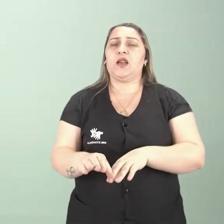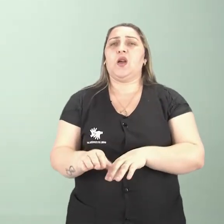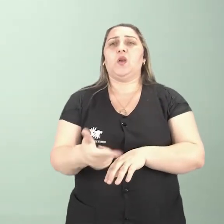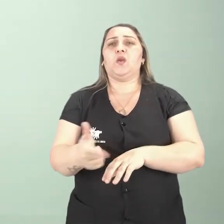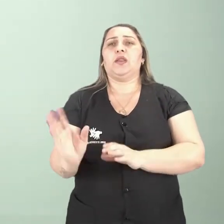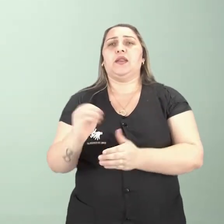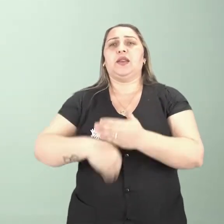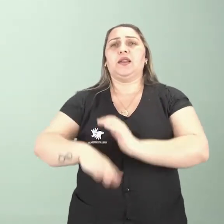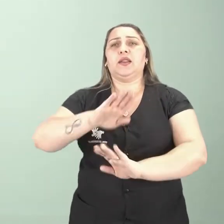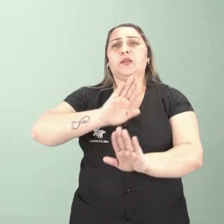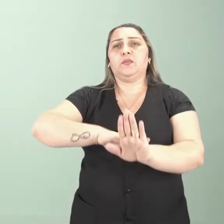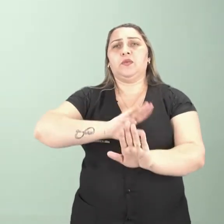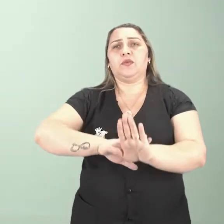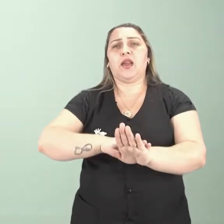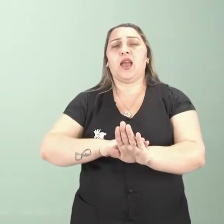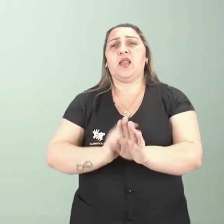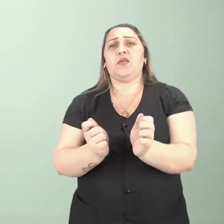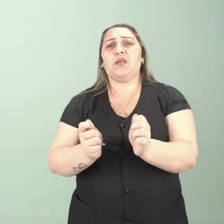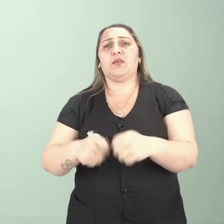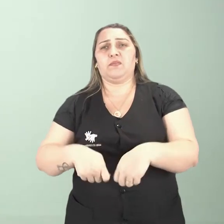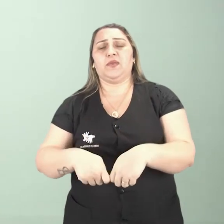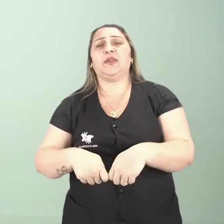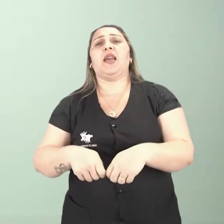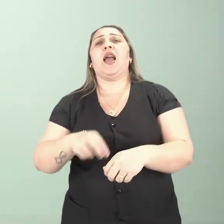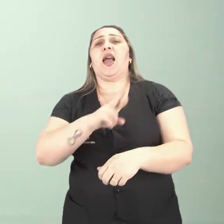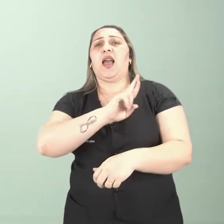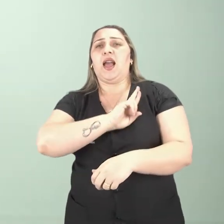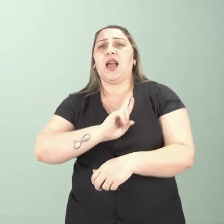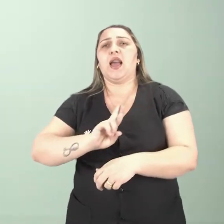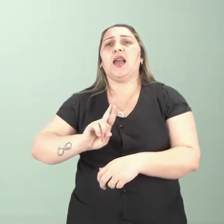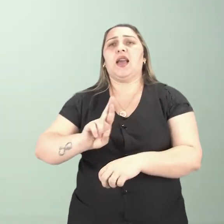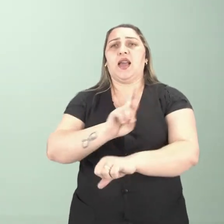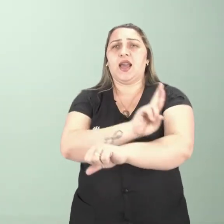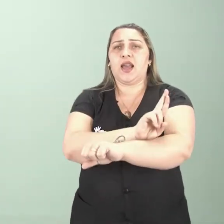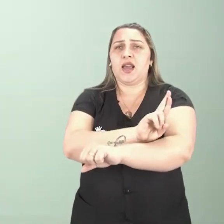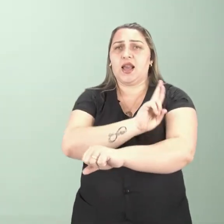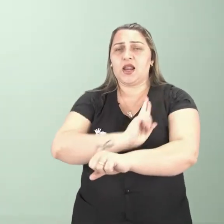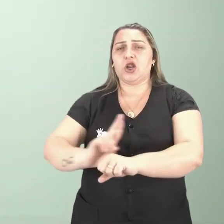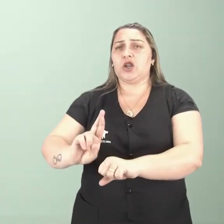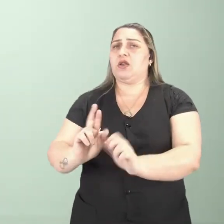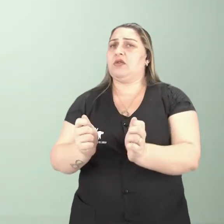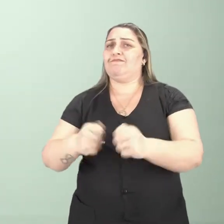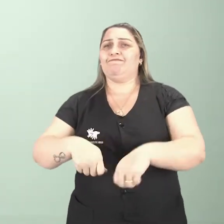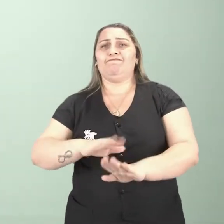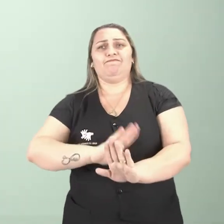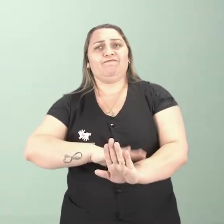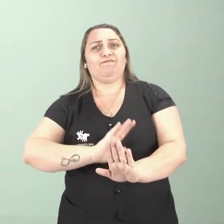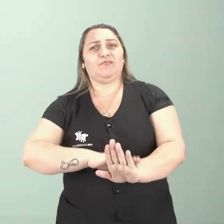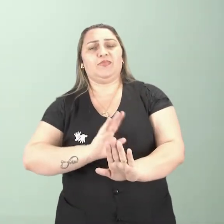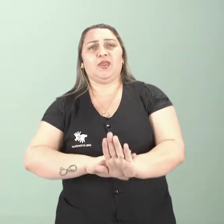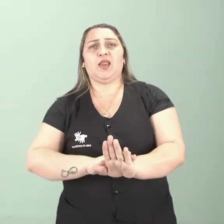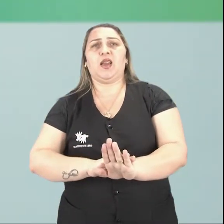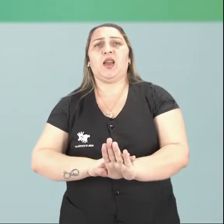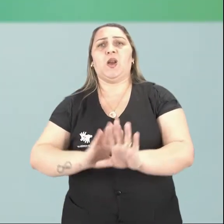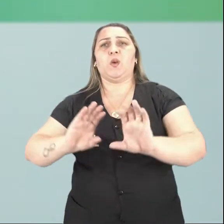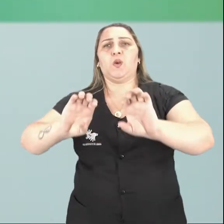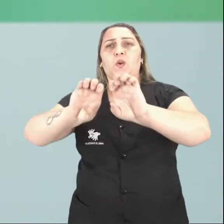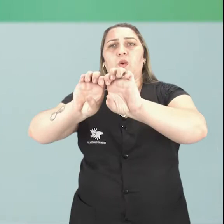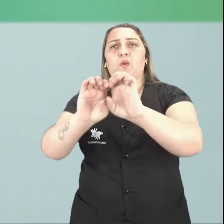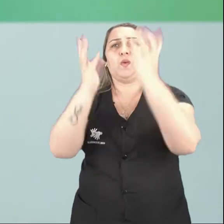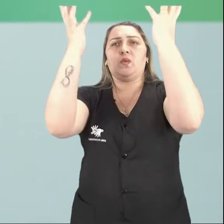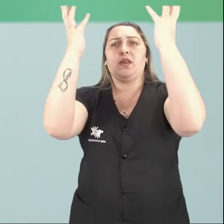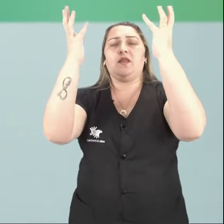seja ideológica. É impossível que a religião não seja ideológica. É impossível que os eventos